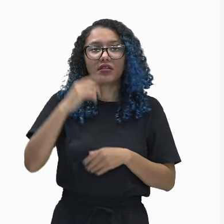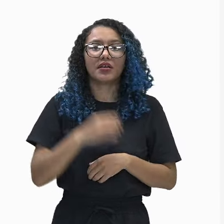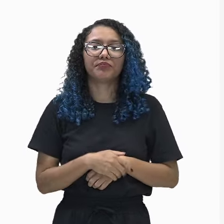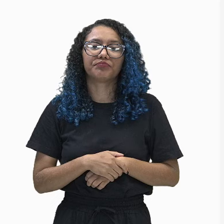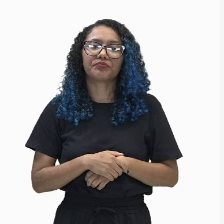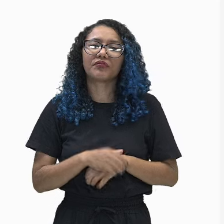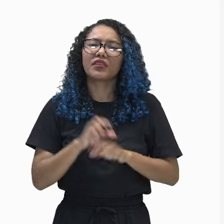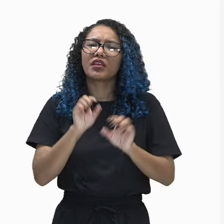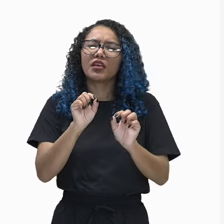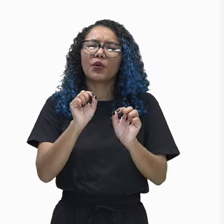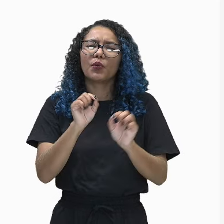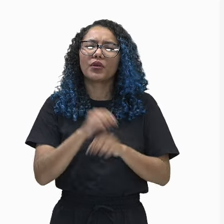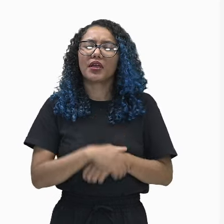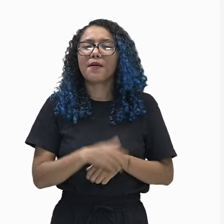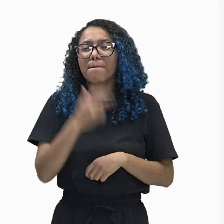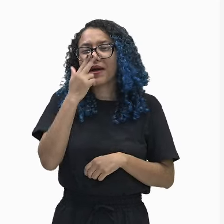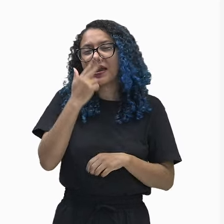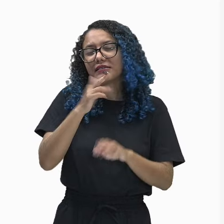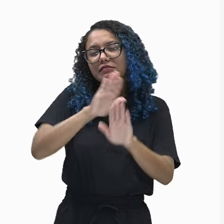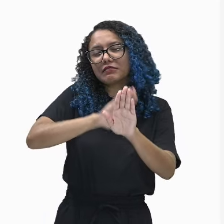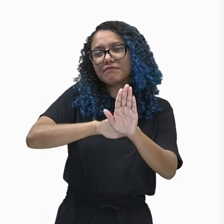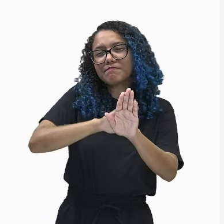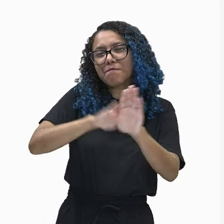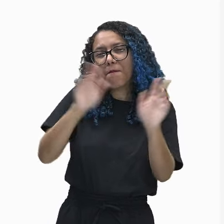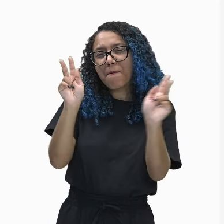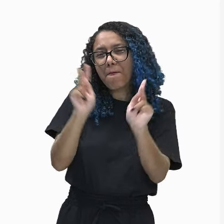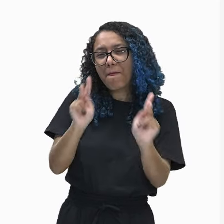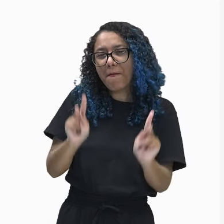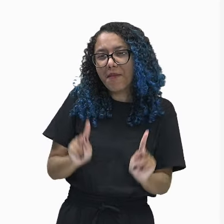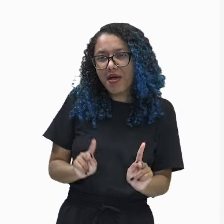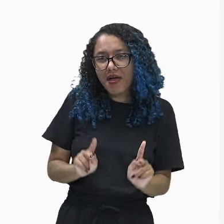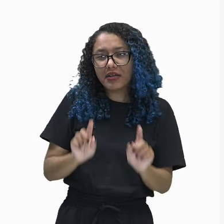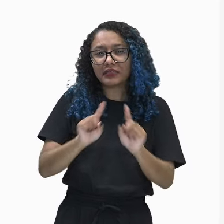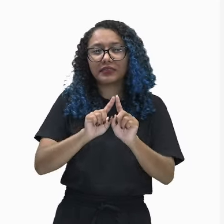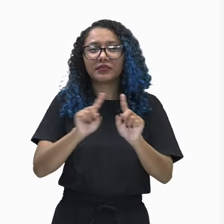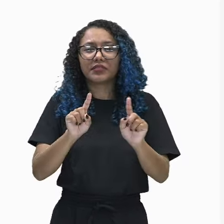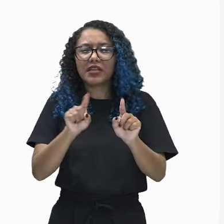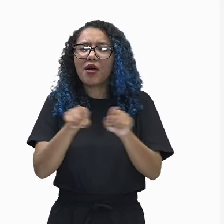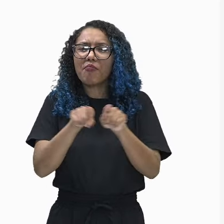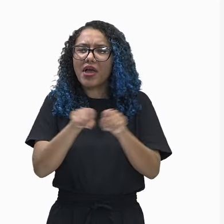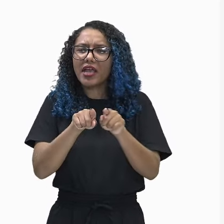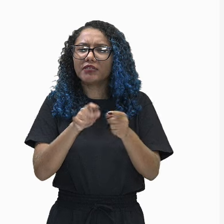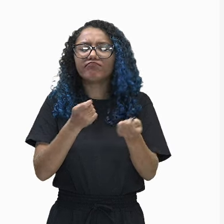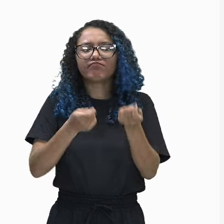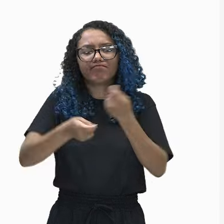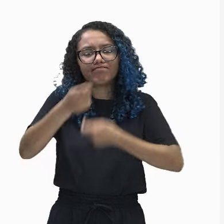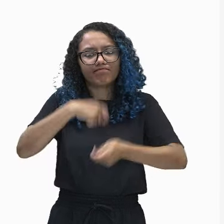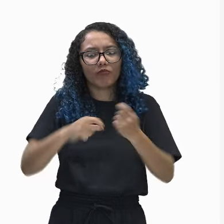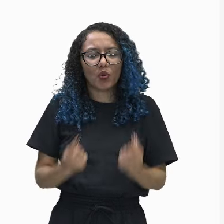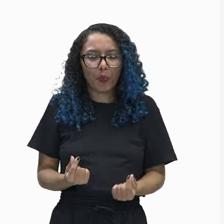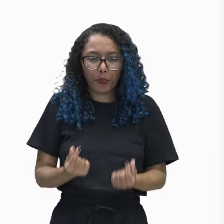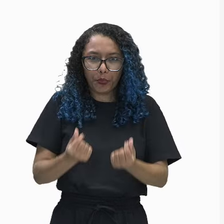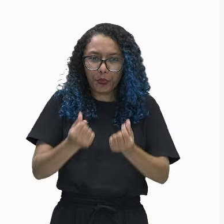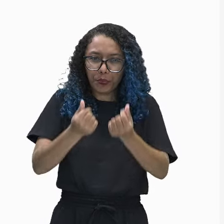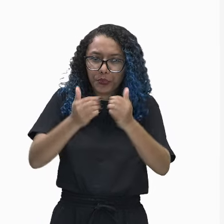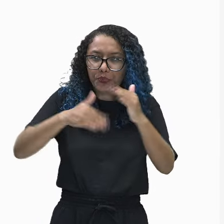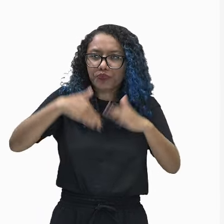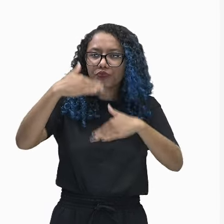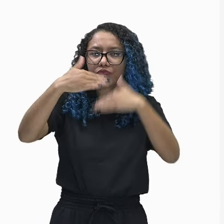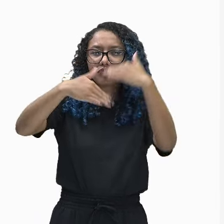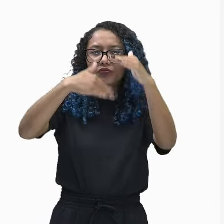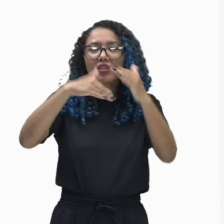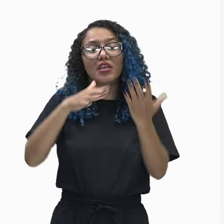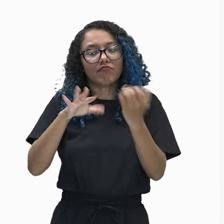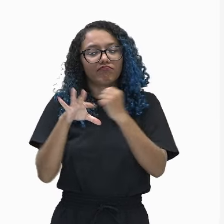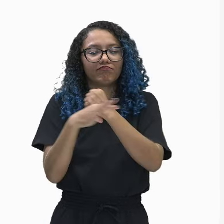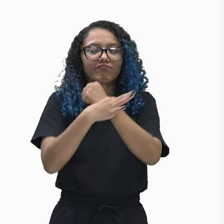marcado por uma aparente paz e por uma prosperidade econômica considerável que fortaleceu o poder